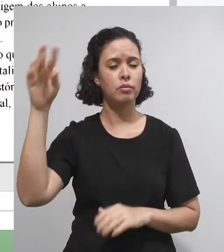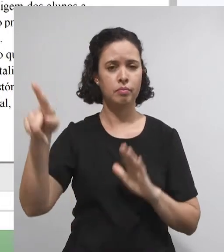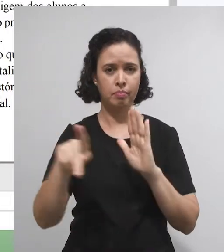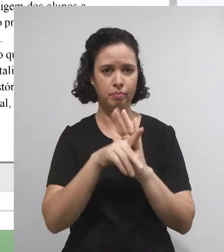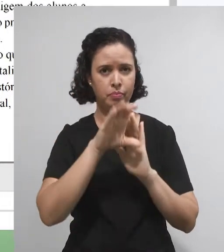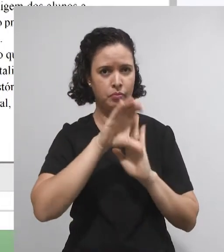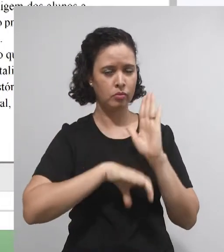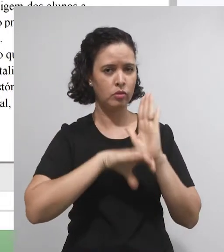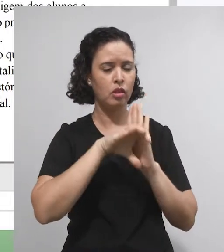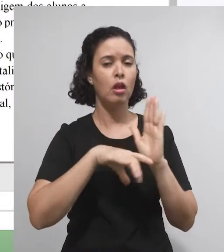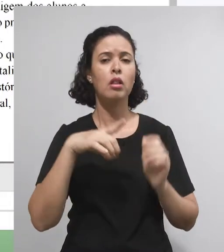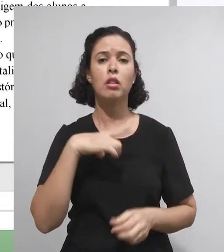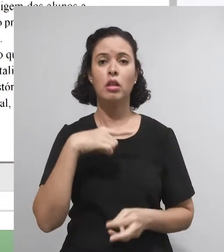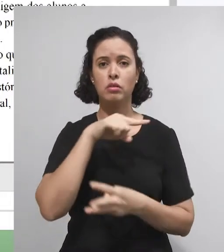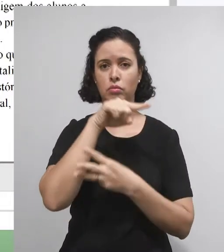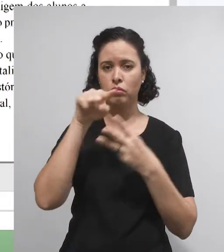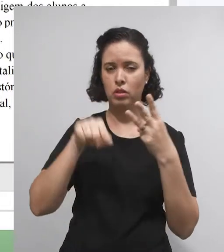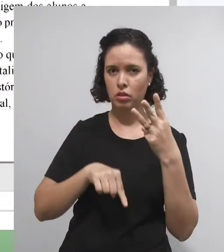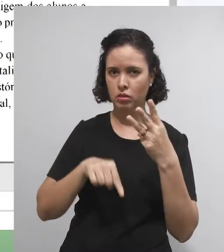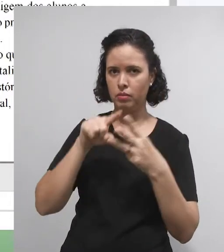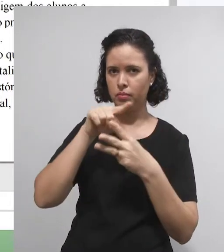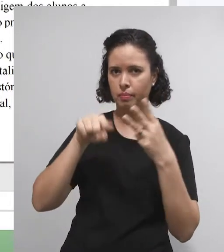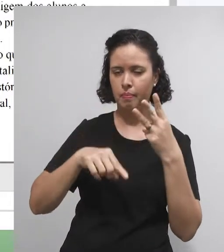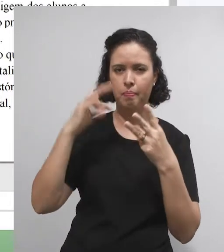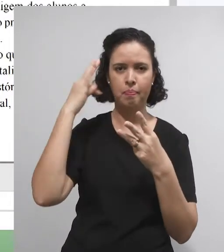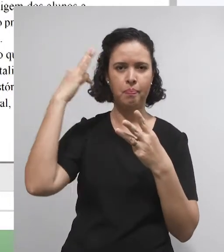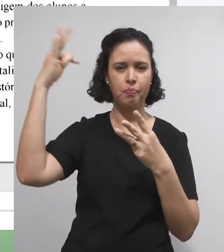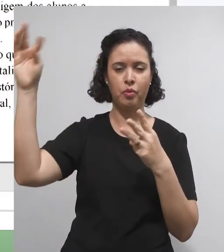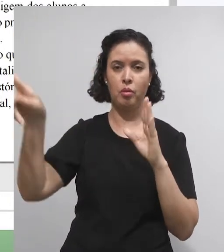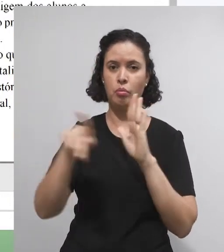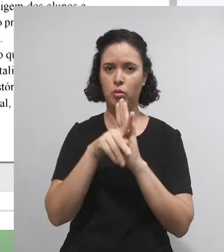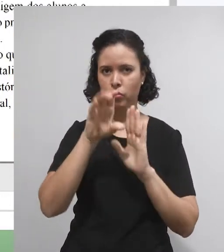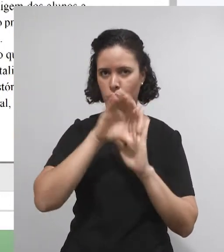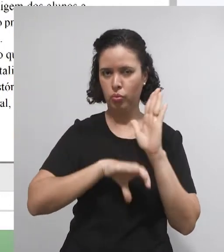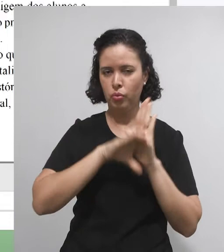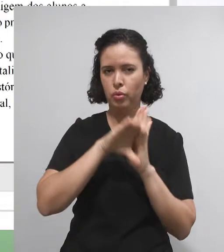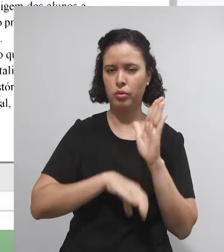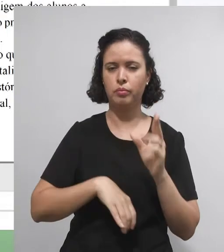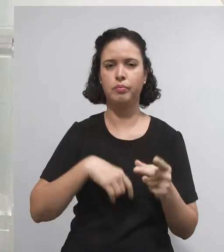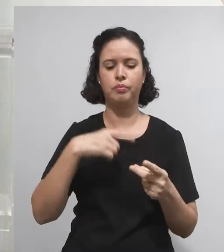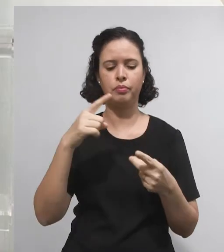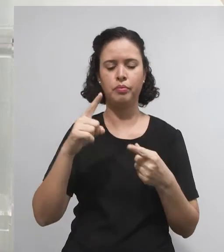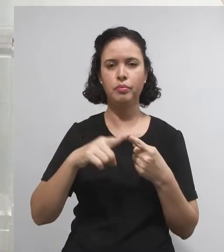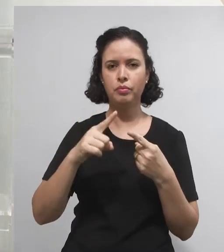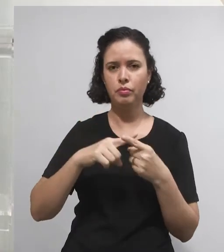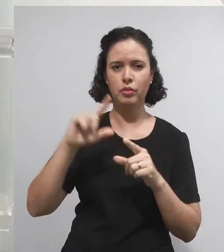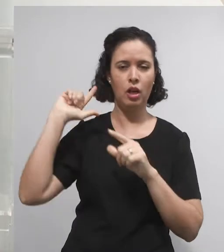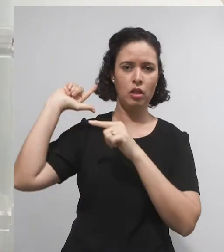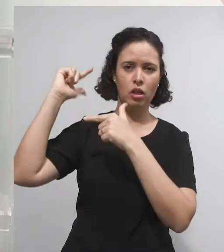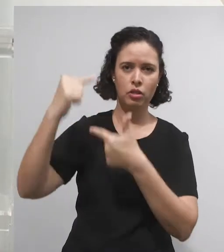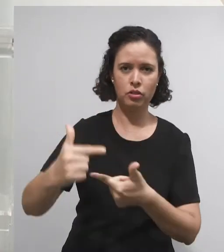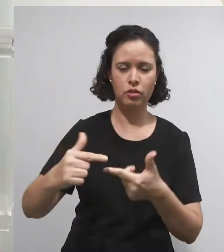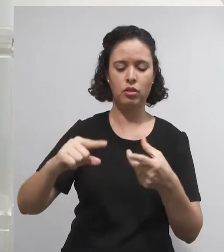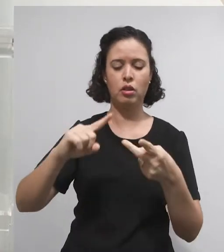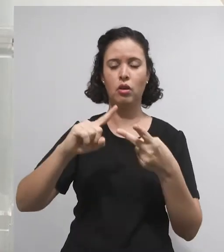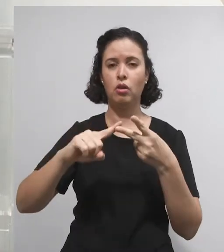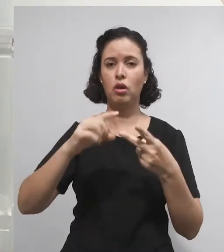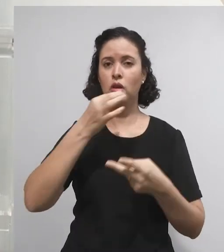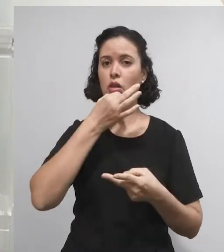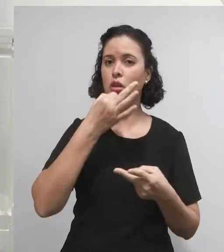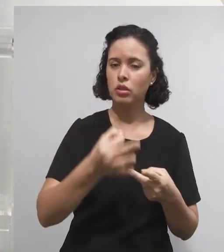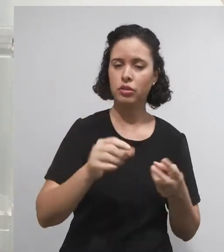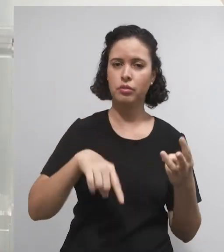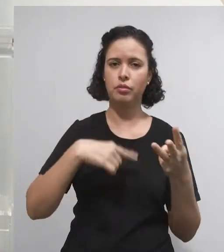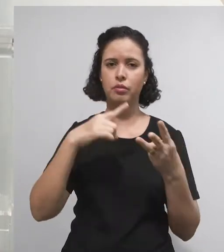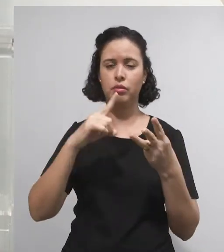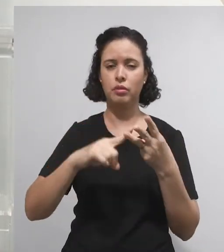do currículo. Existem basicamente três teorias sobre o currículo: a teoria tradicional, a teoria